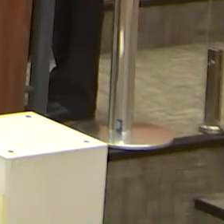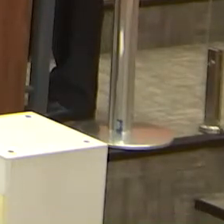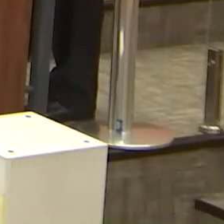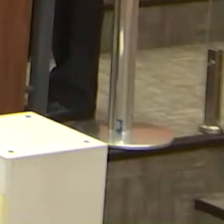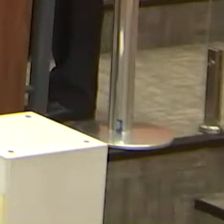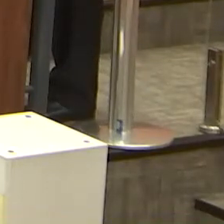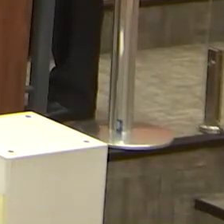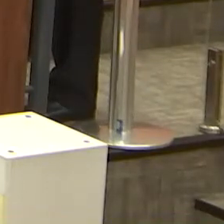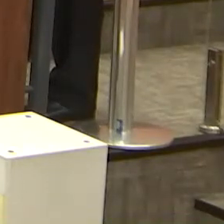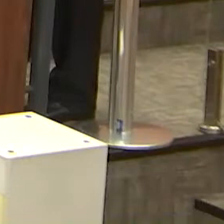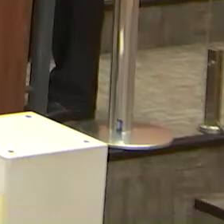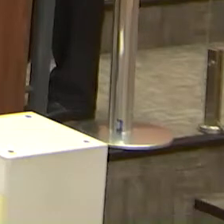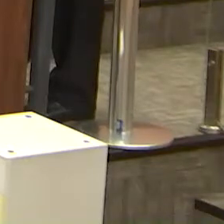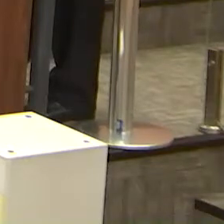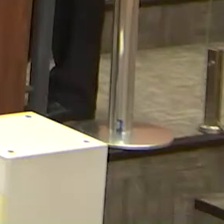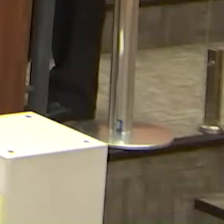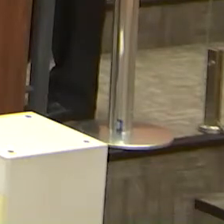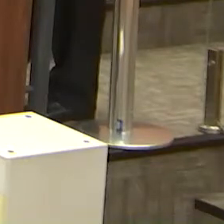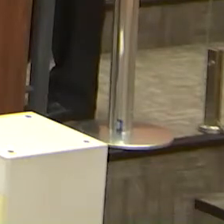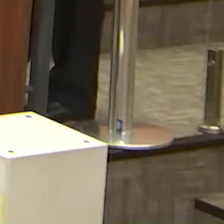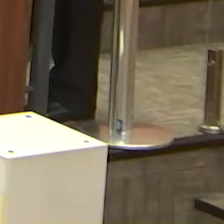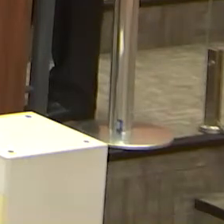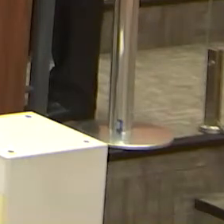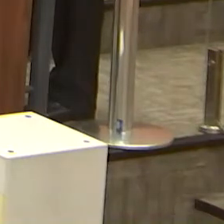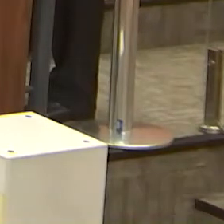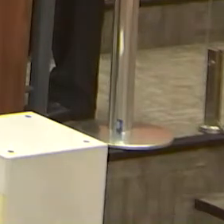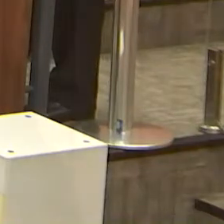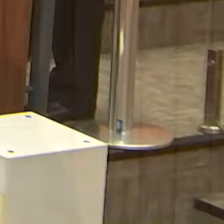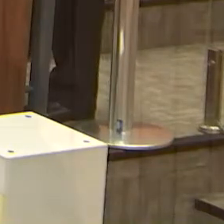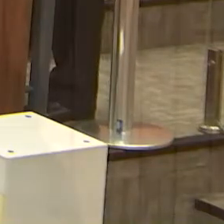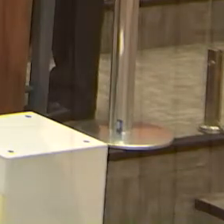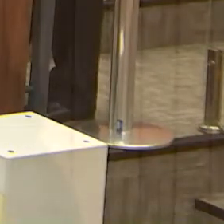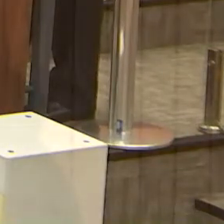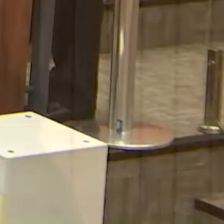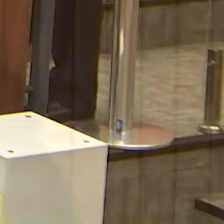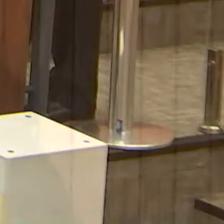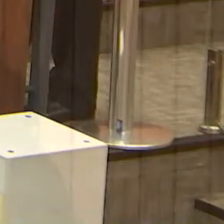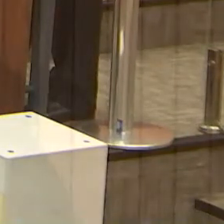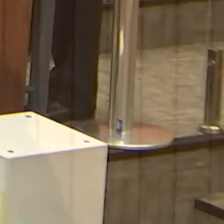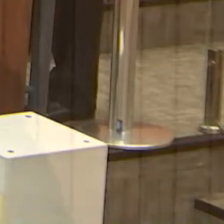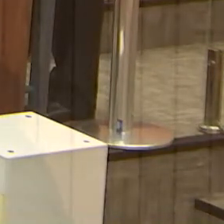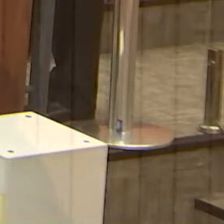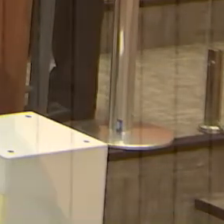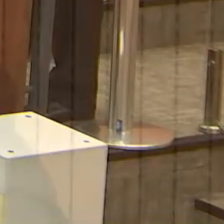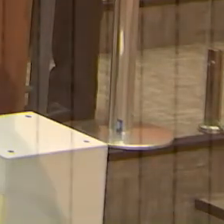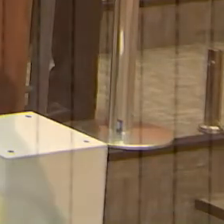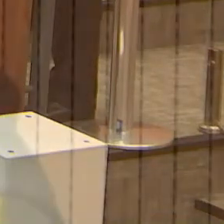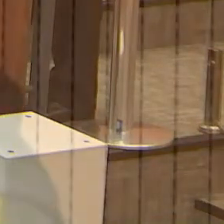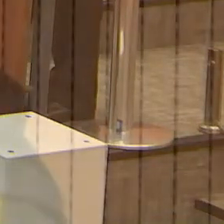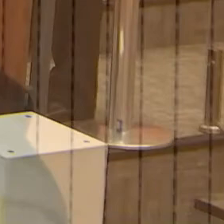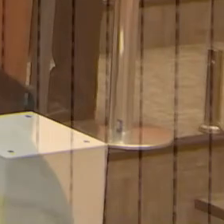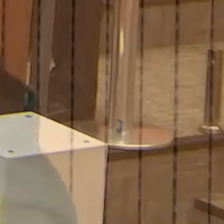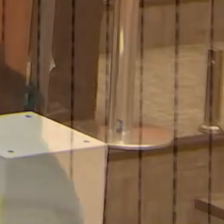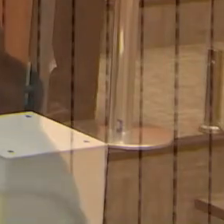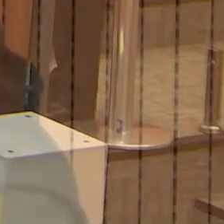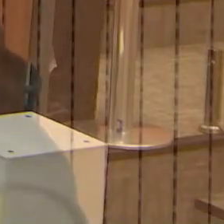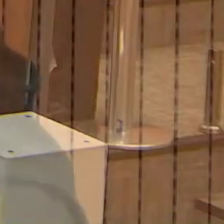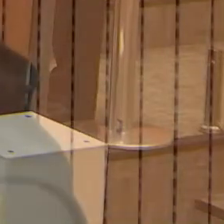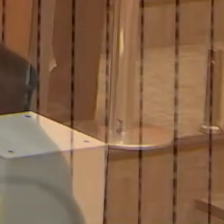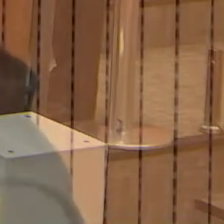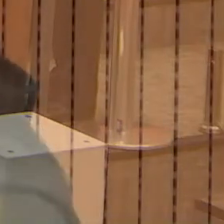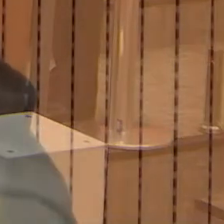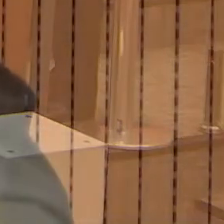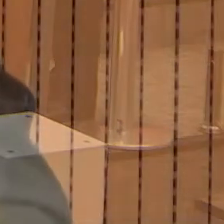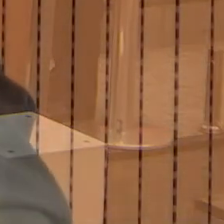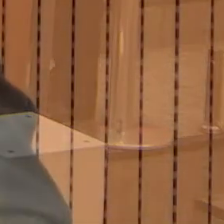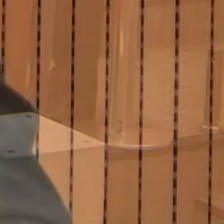de encantos, ninguém compreende a grande dor que sente